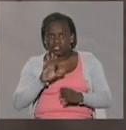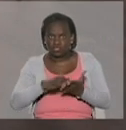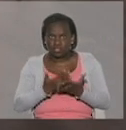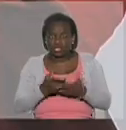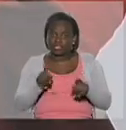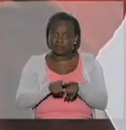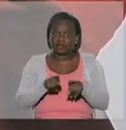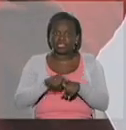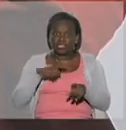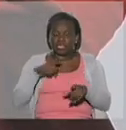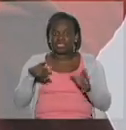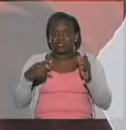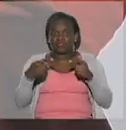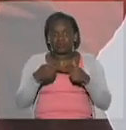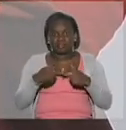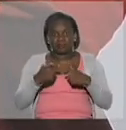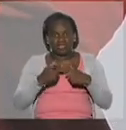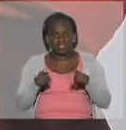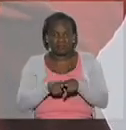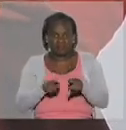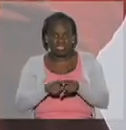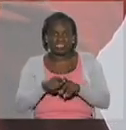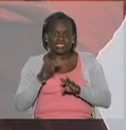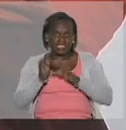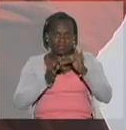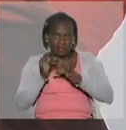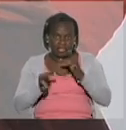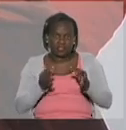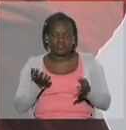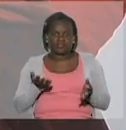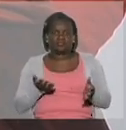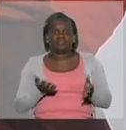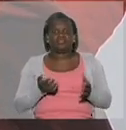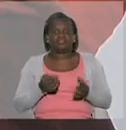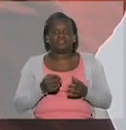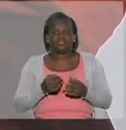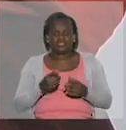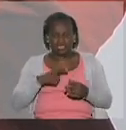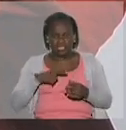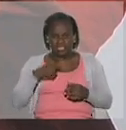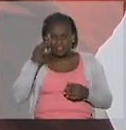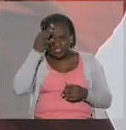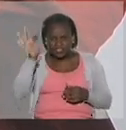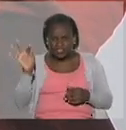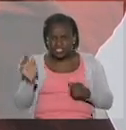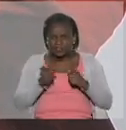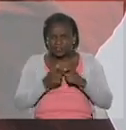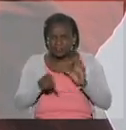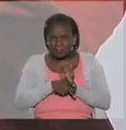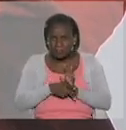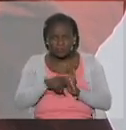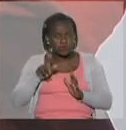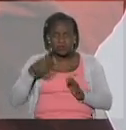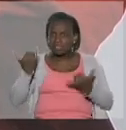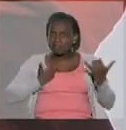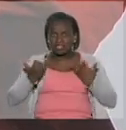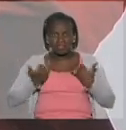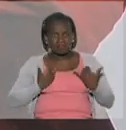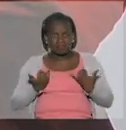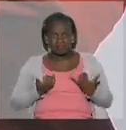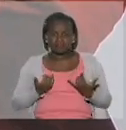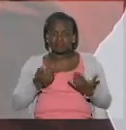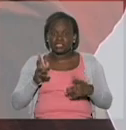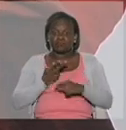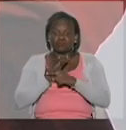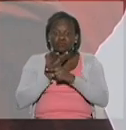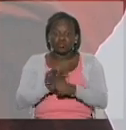filosofia clínica, que vai trabalhar essas questões também terapêuticas, né? É mesmo? Filosofia clínica? Sim, não tinha ouvido falar.